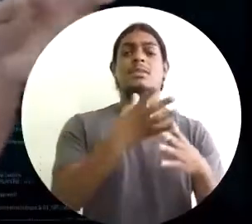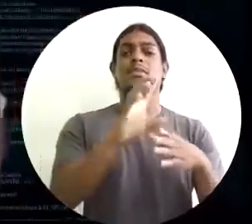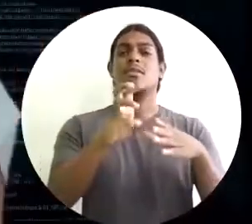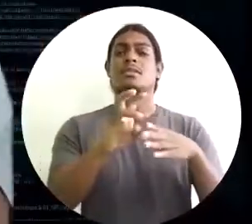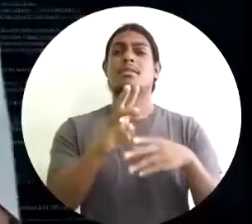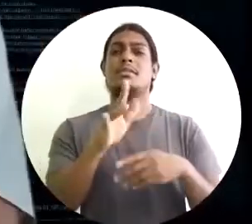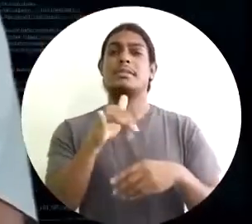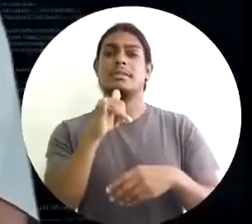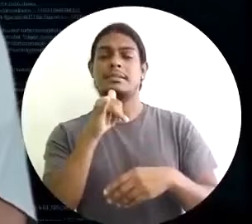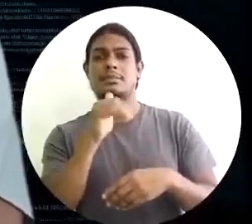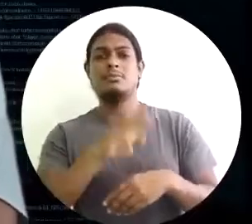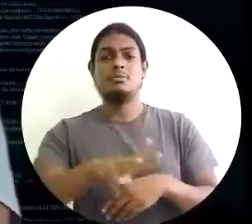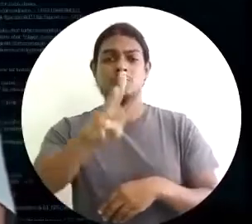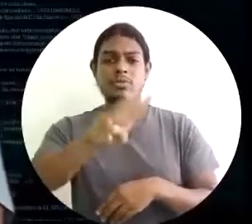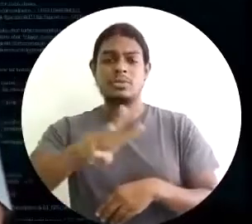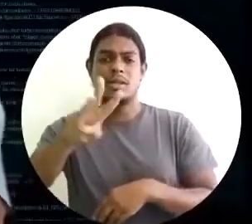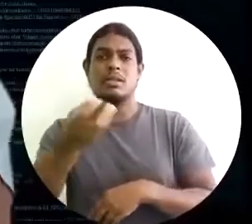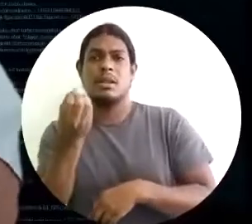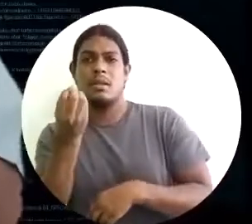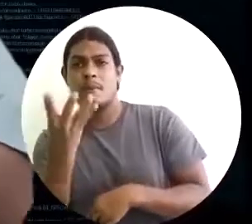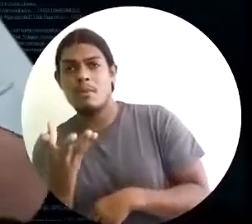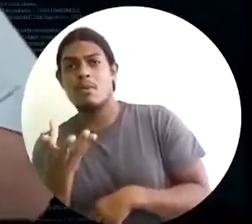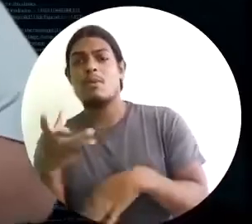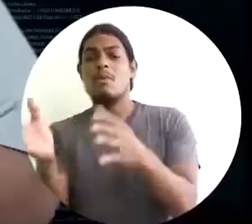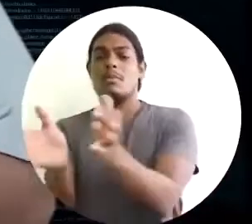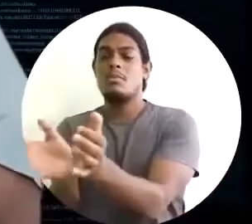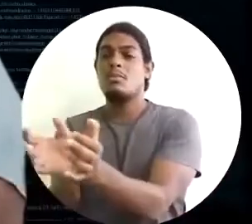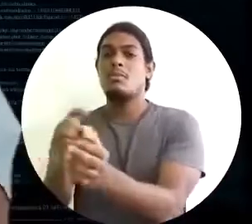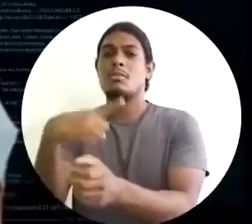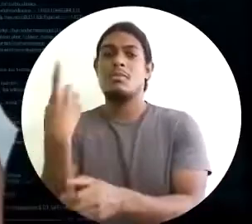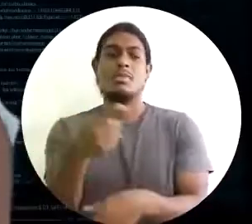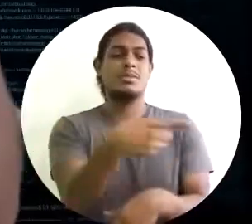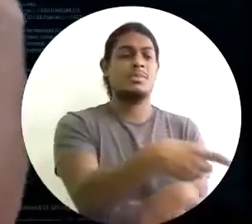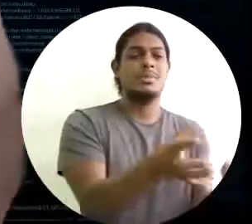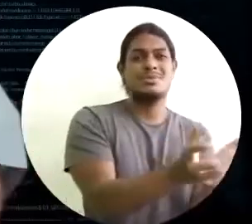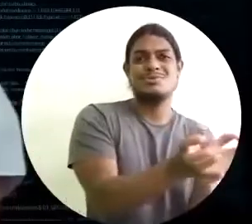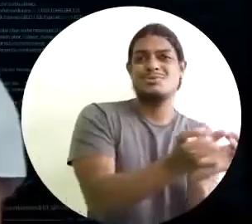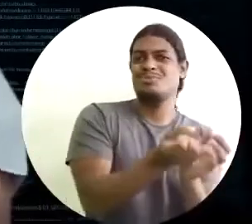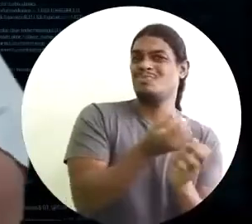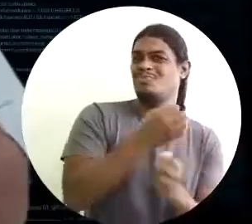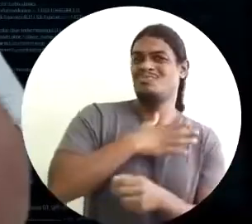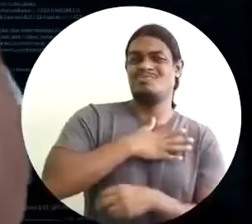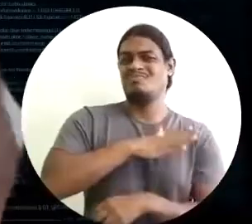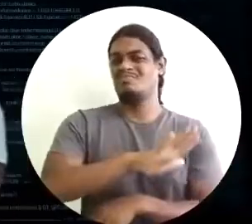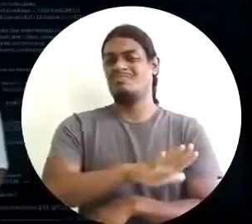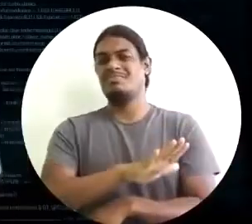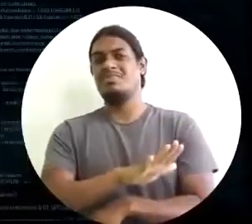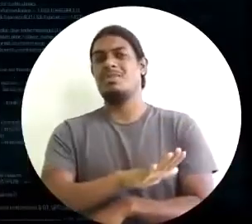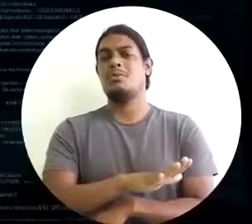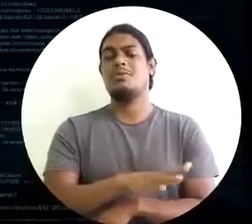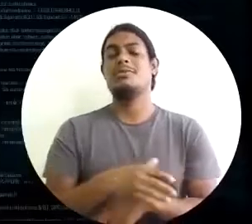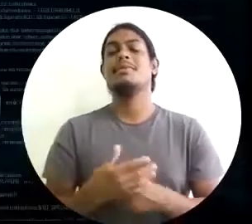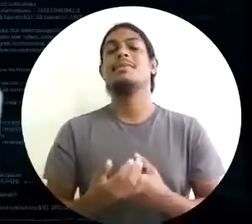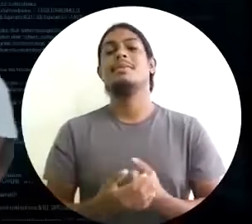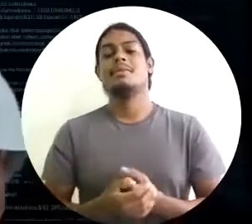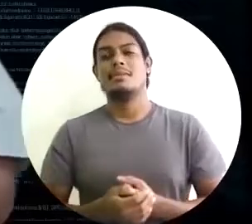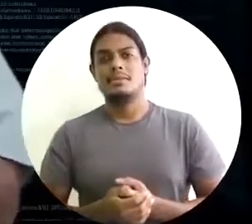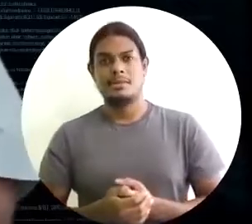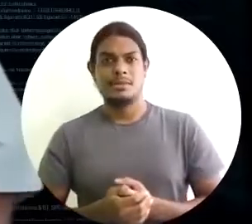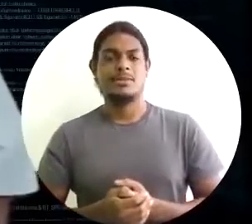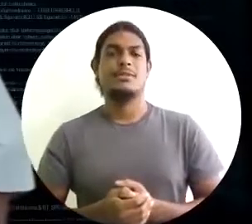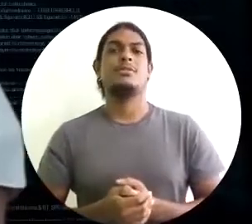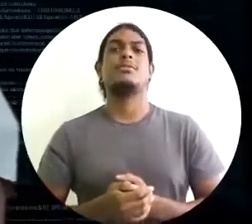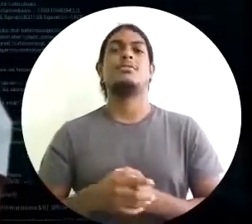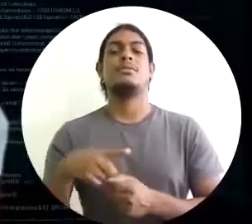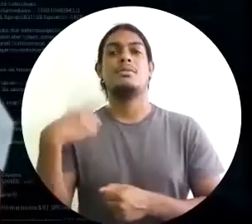um, mas não funcionava bem para o outro. E aí veio uma organização que juntou todos os fabricantes que tinham